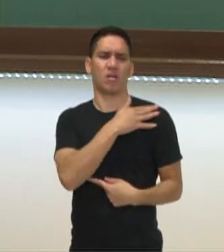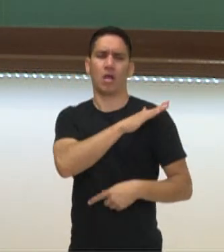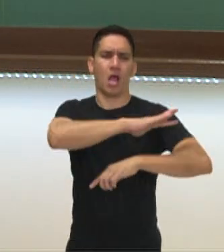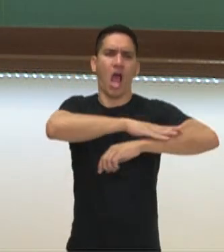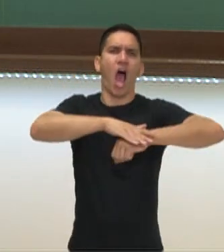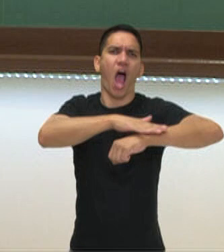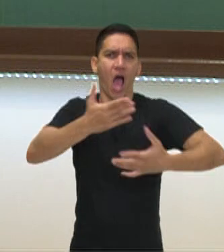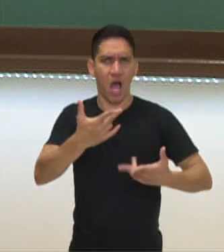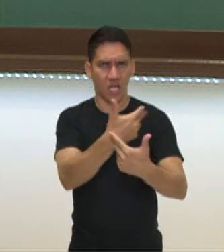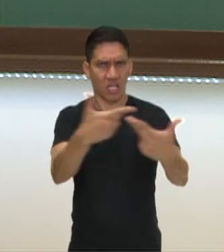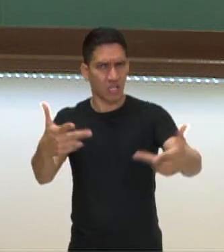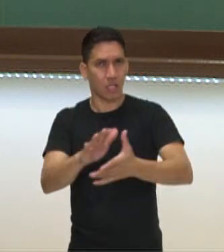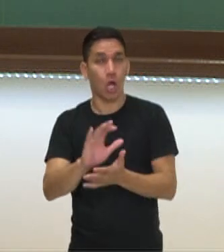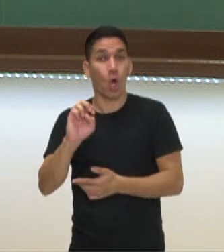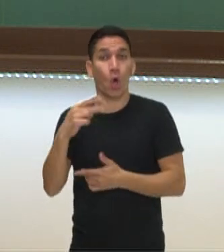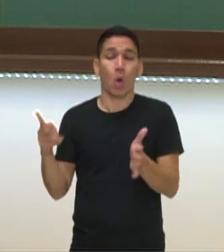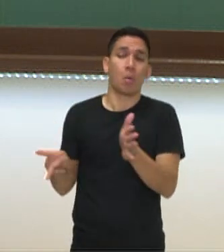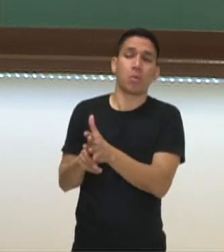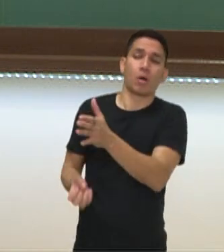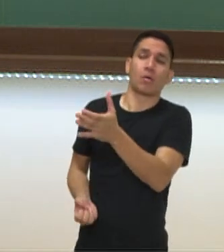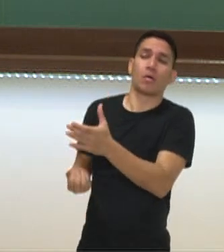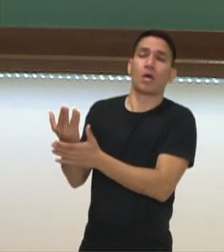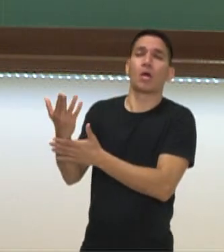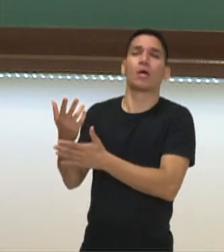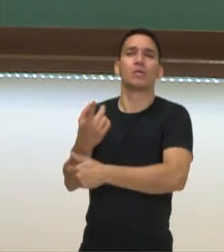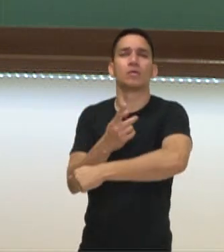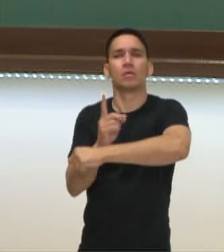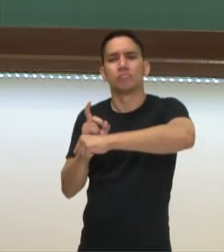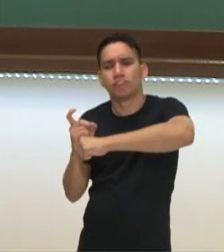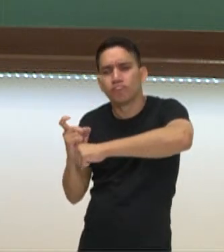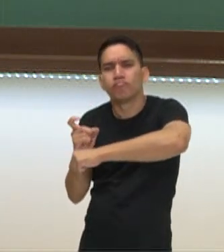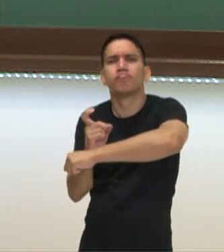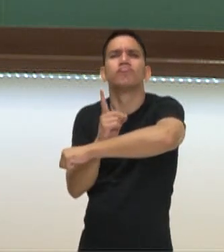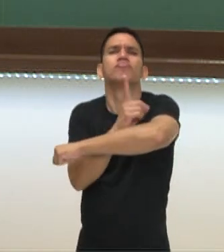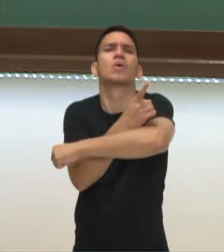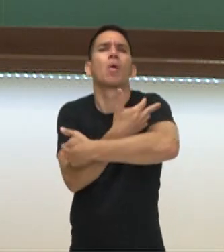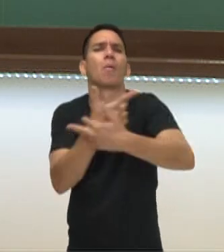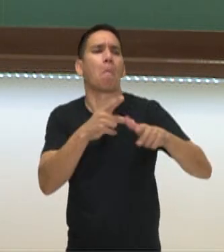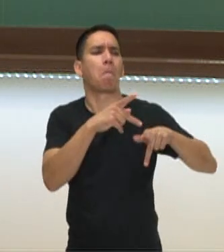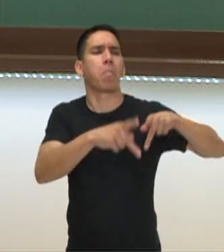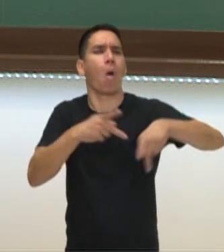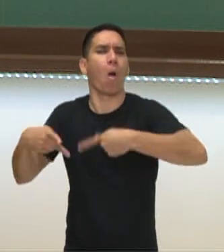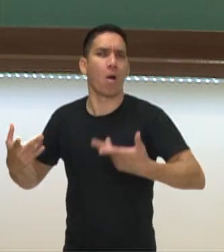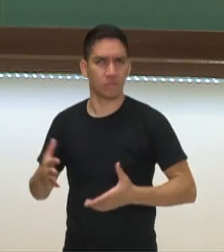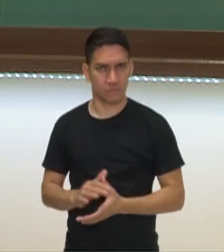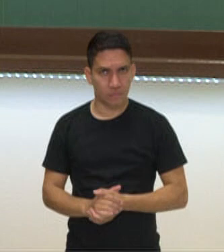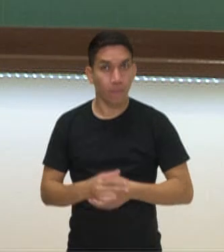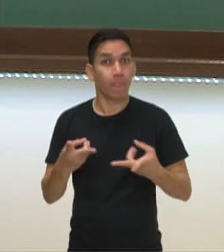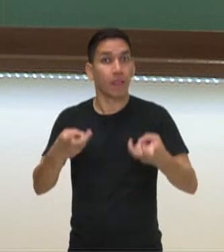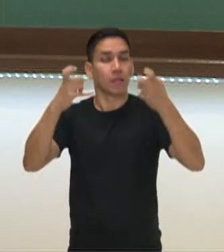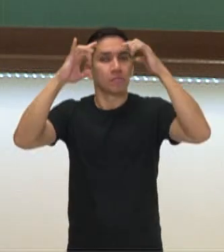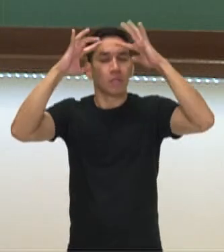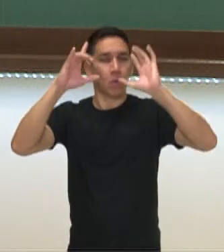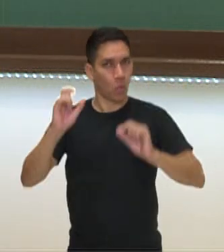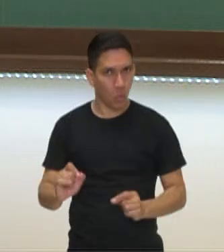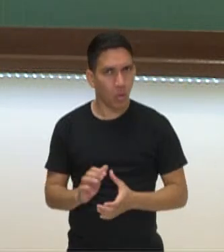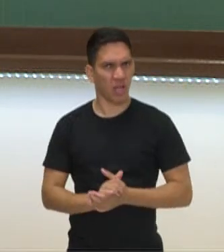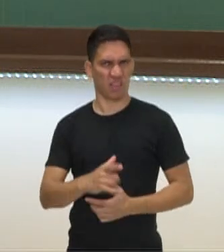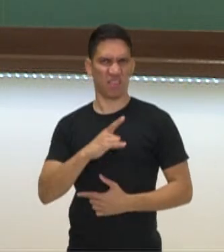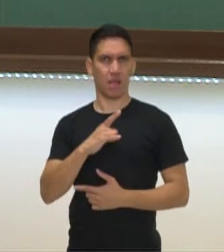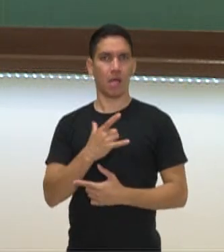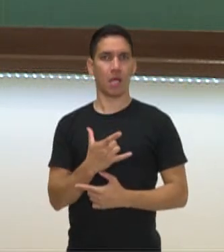racial ou oriunda de um evolucionismo entre povos, né? Então, aquele pensamento de que haveriam